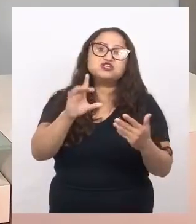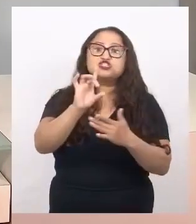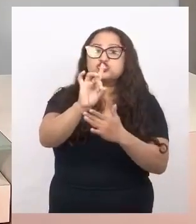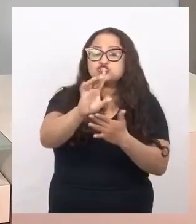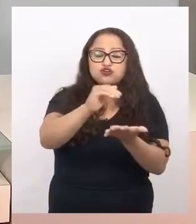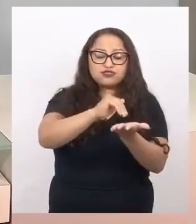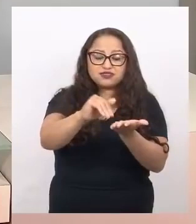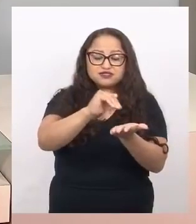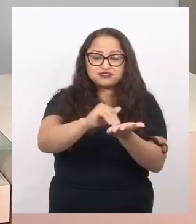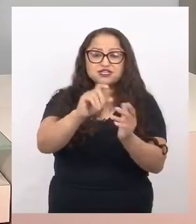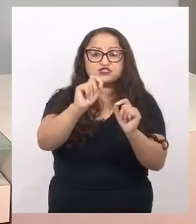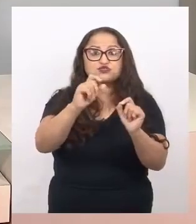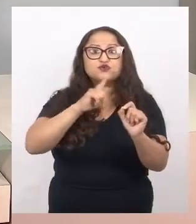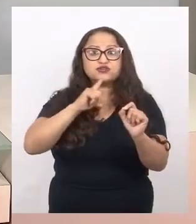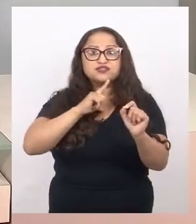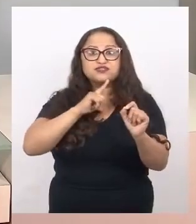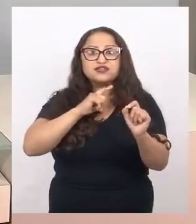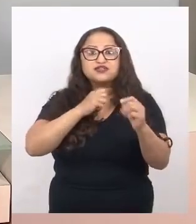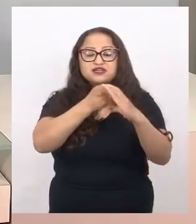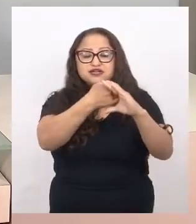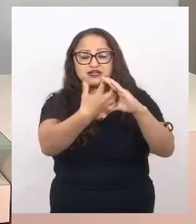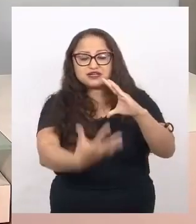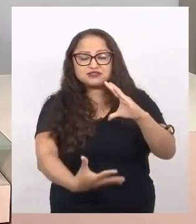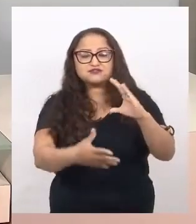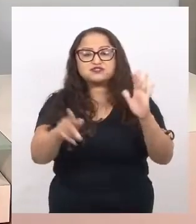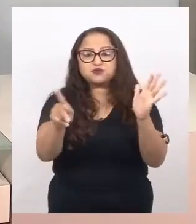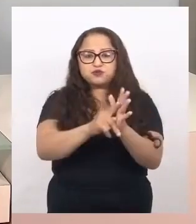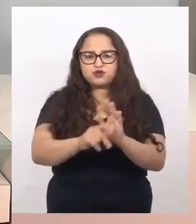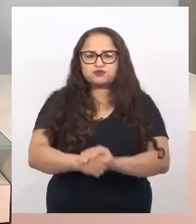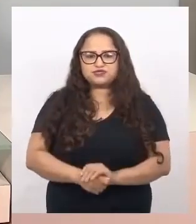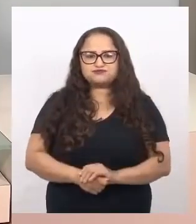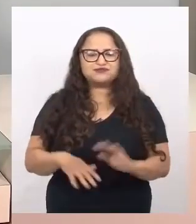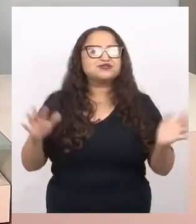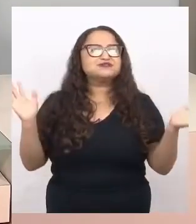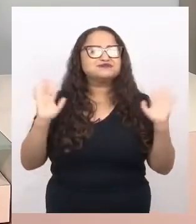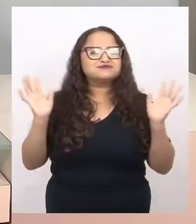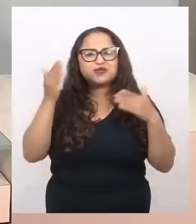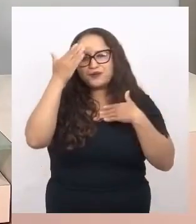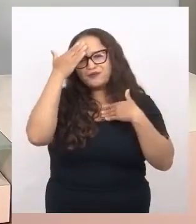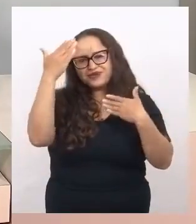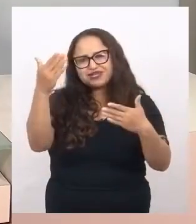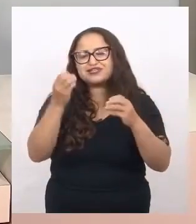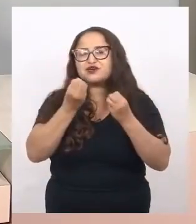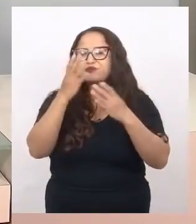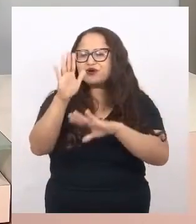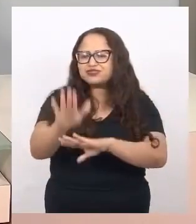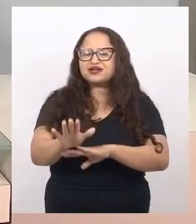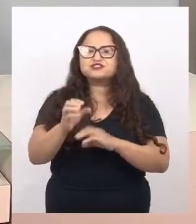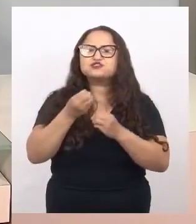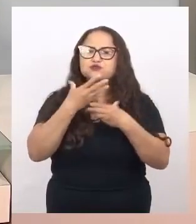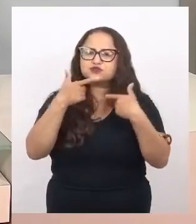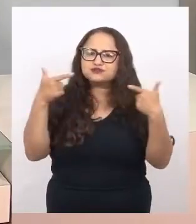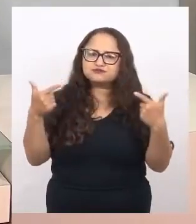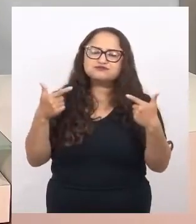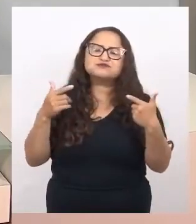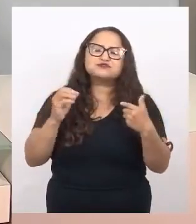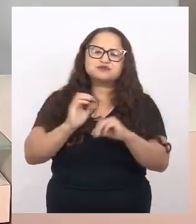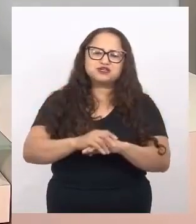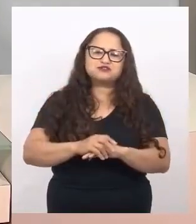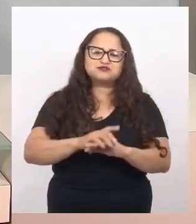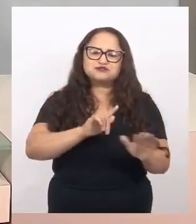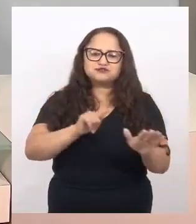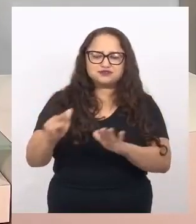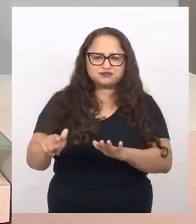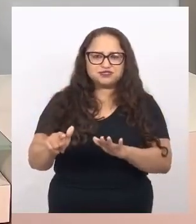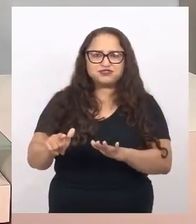de classificação na atribuição. Obrigada, gente. Boa tarde, bom trabalho, bom descanso no final de semana, que semana que